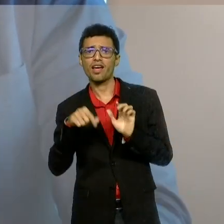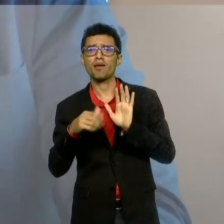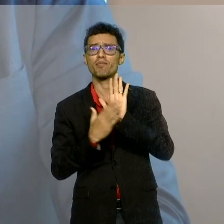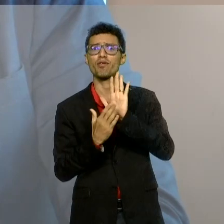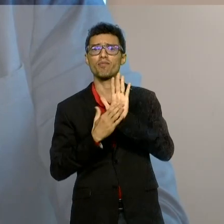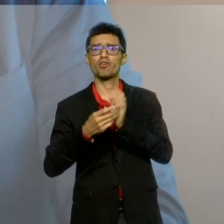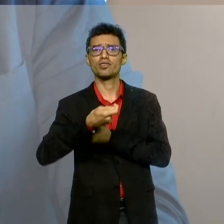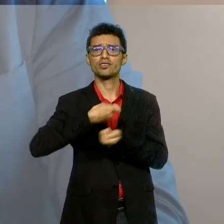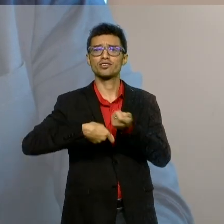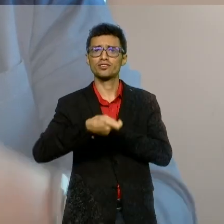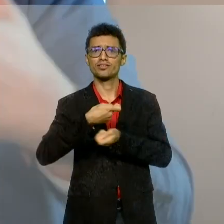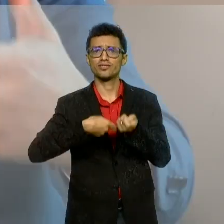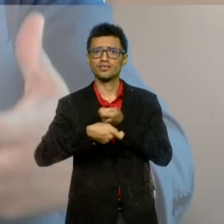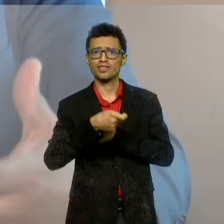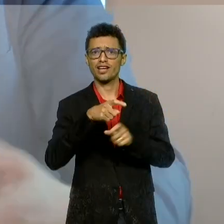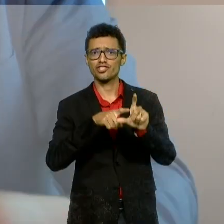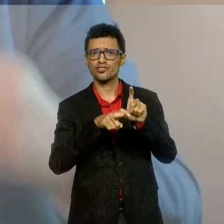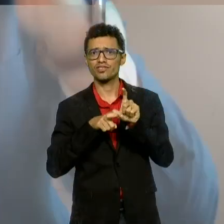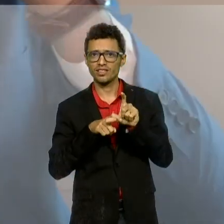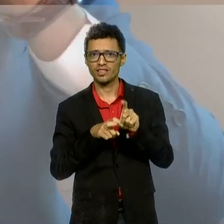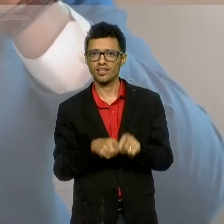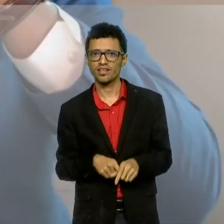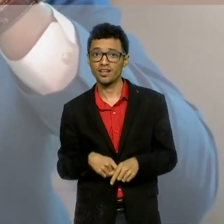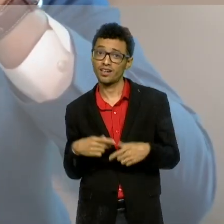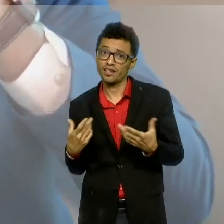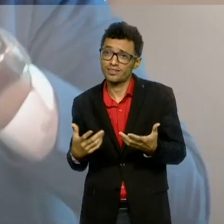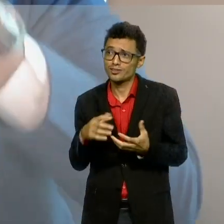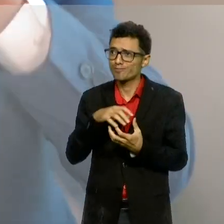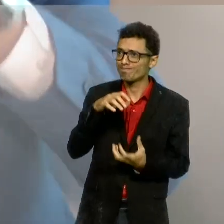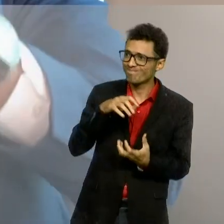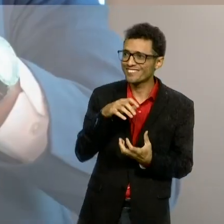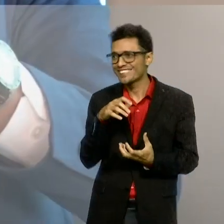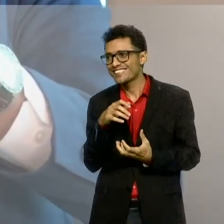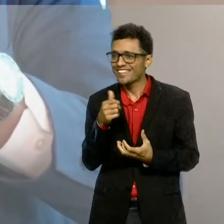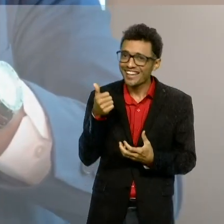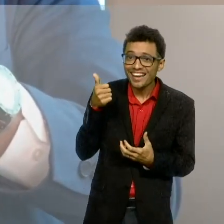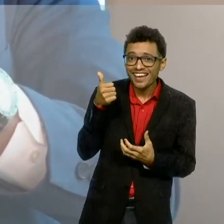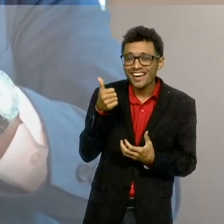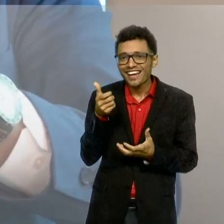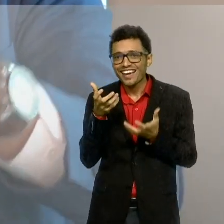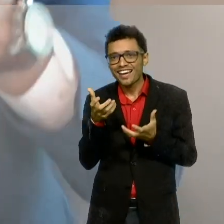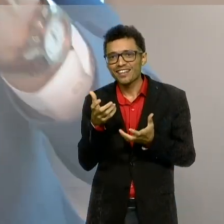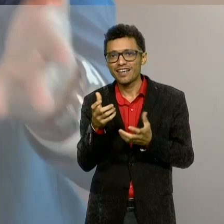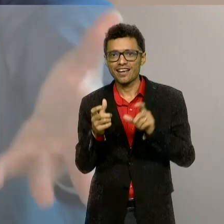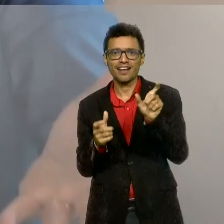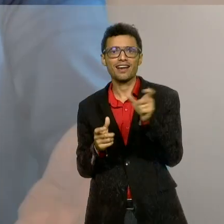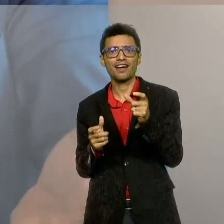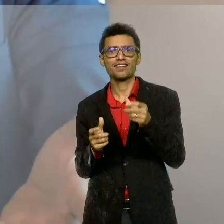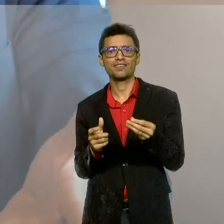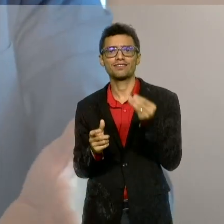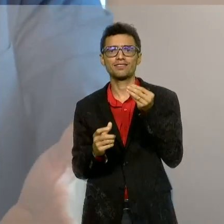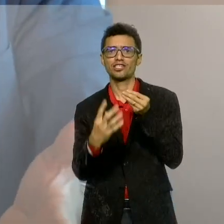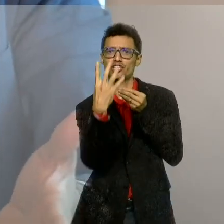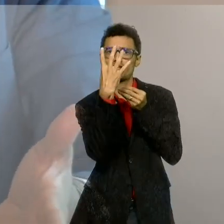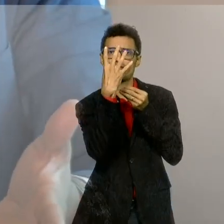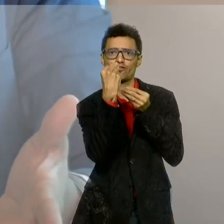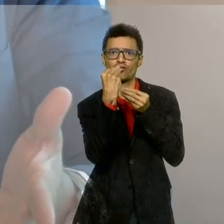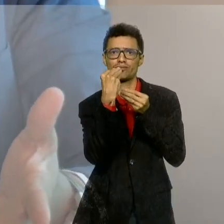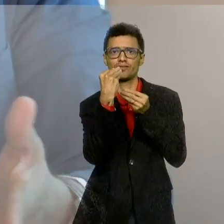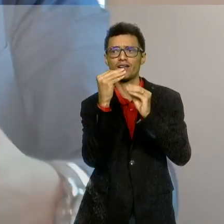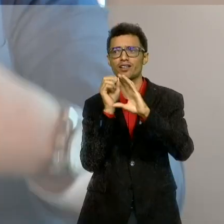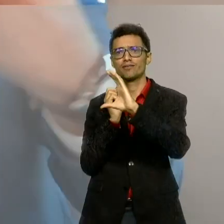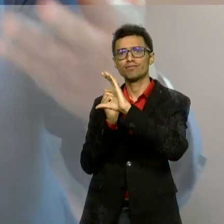renegociar o débito e aí o o idoso ia com sua carteirinha fazia uma foto e aí eh